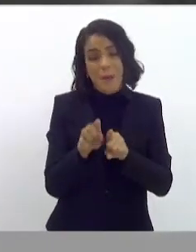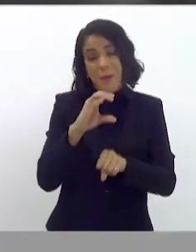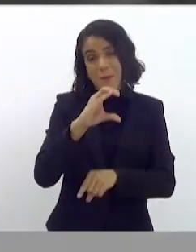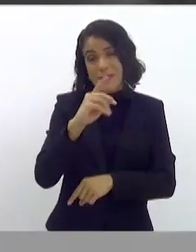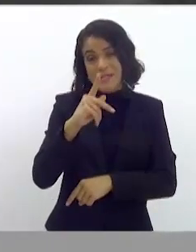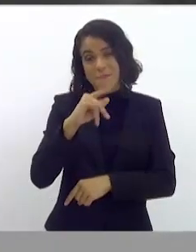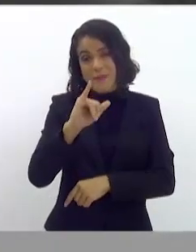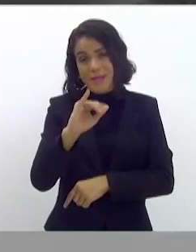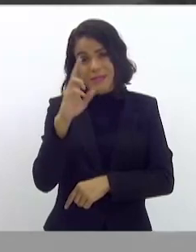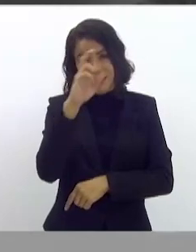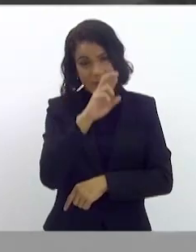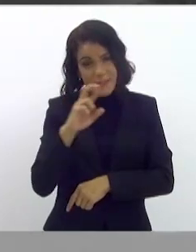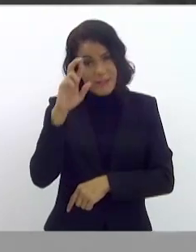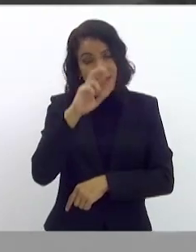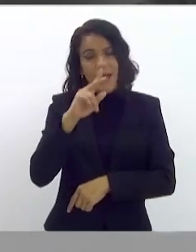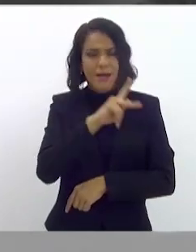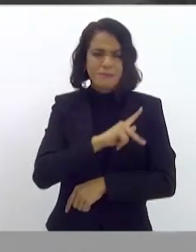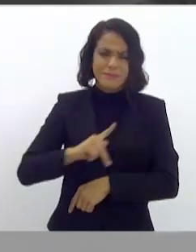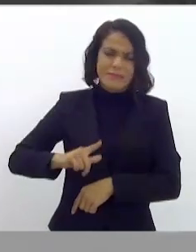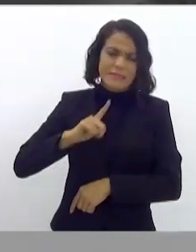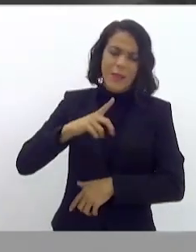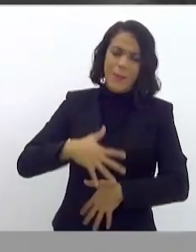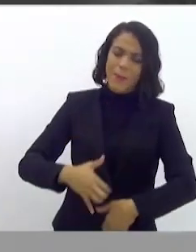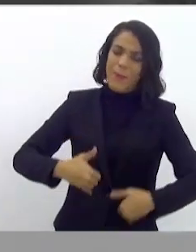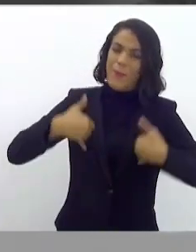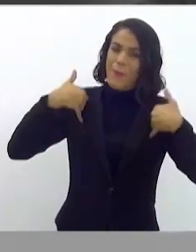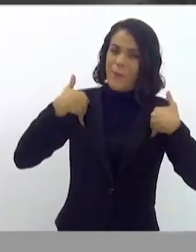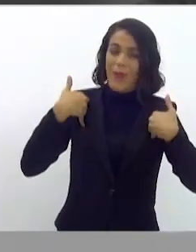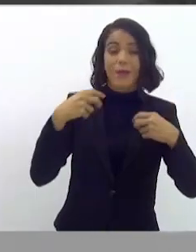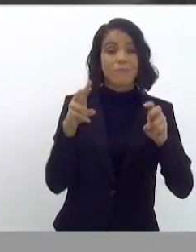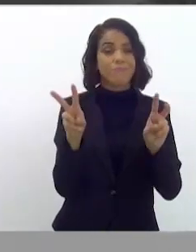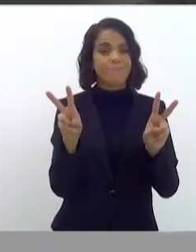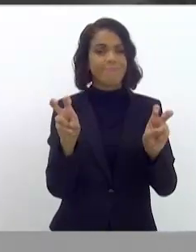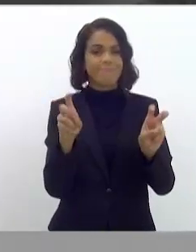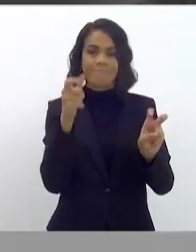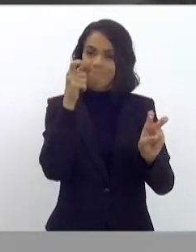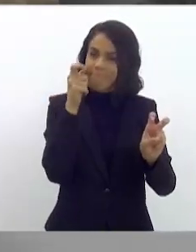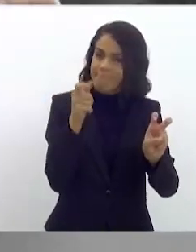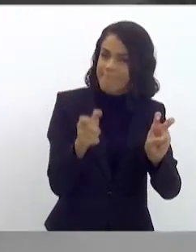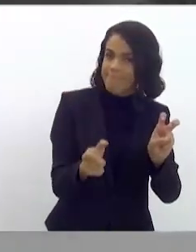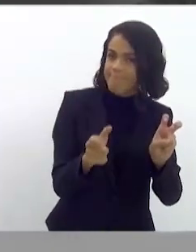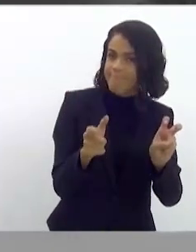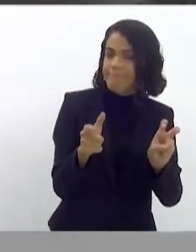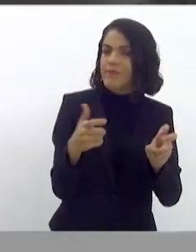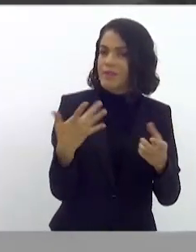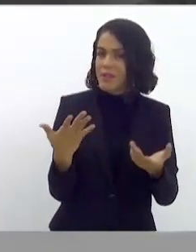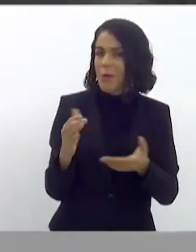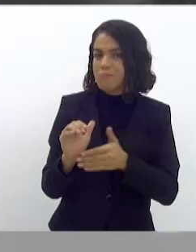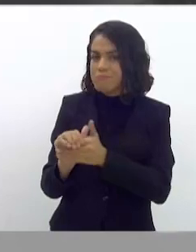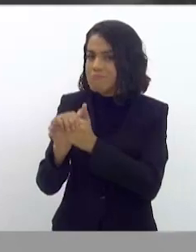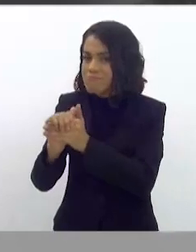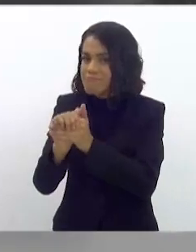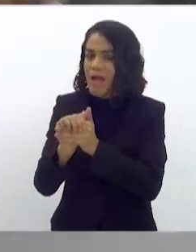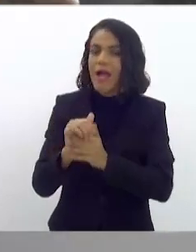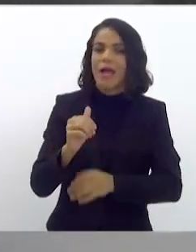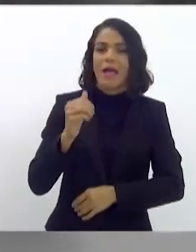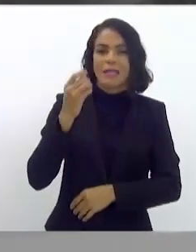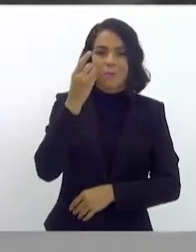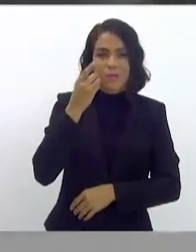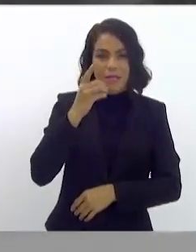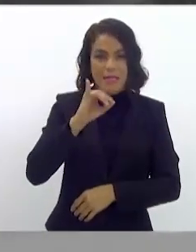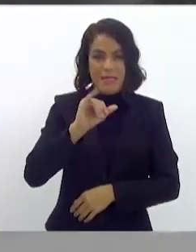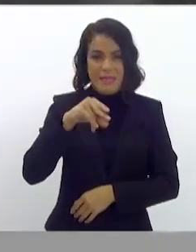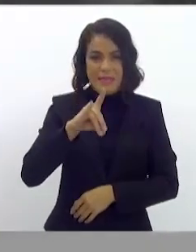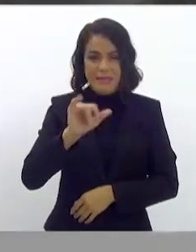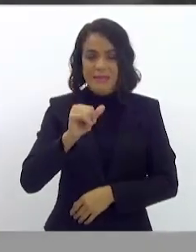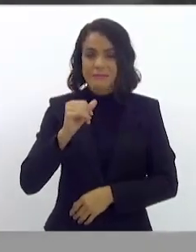à presidenta, tenho um enorme prazer em participar, que é um tema que muito me interessa. Então, saudar aqui também a deputada Índia Armelau, a deputada